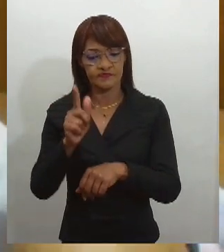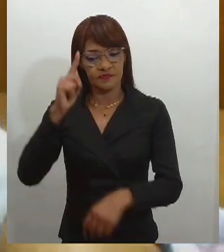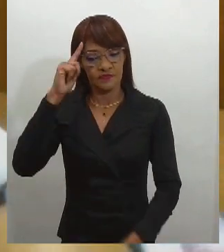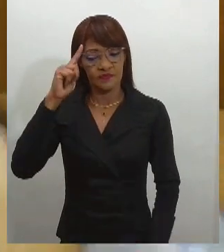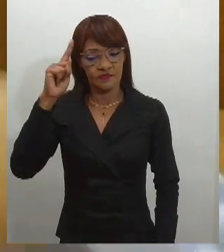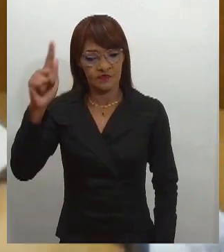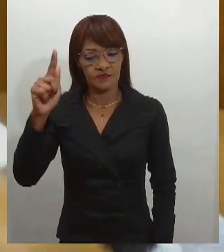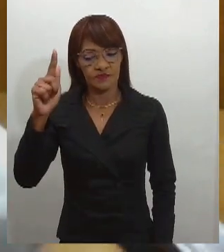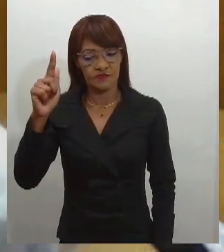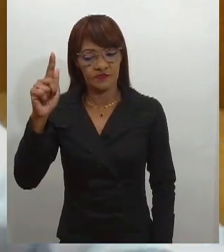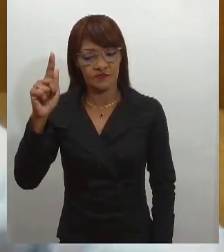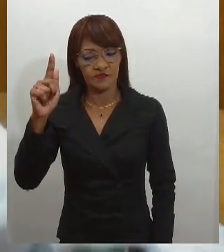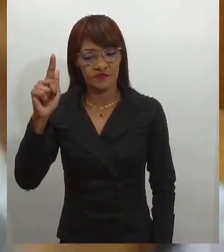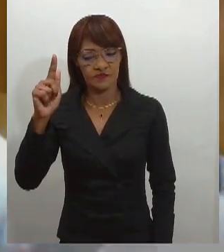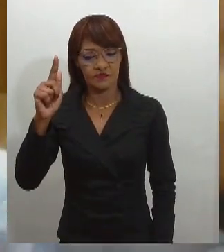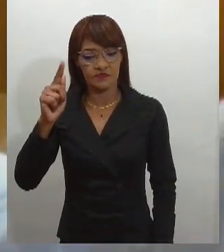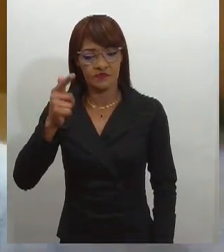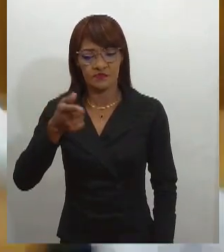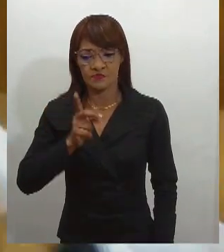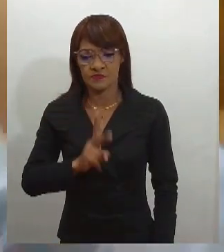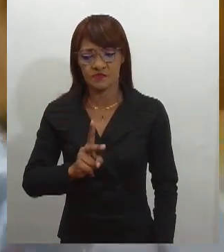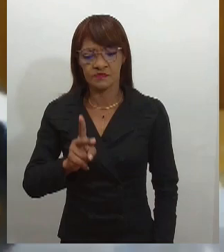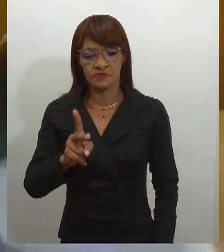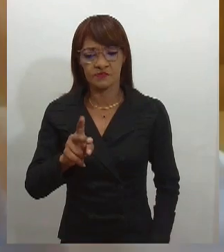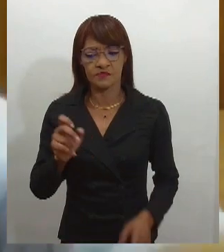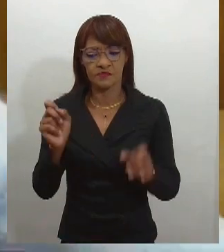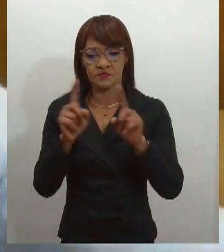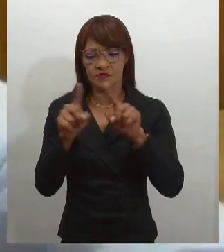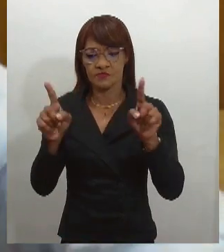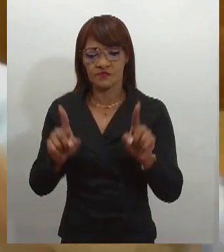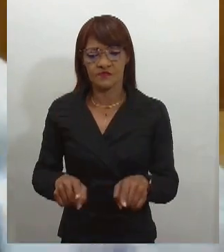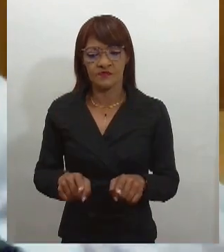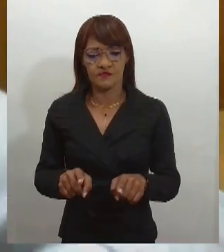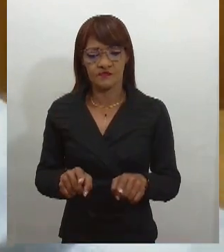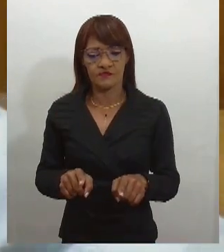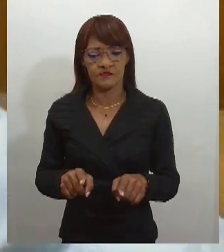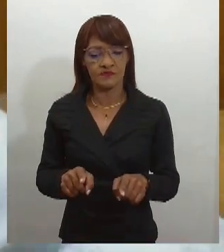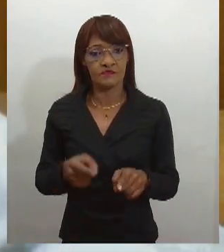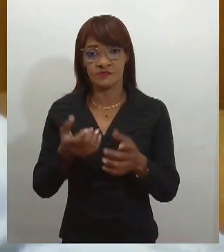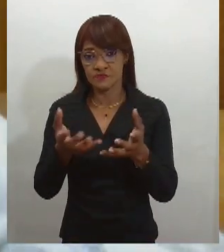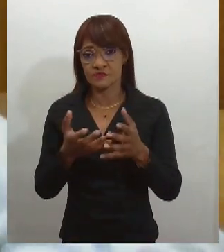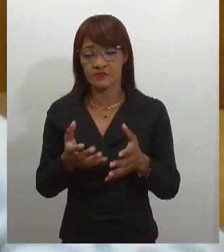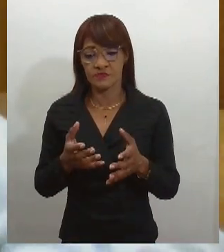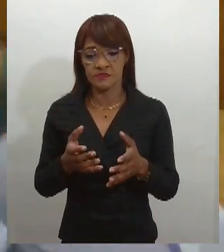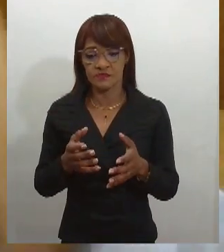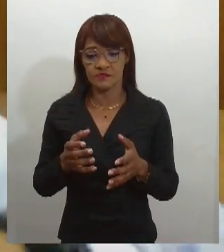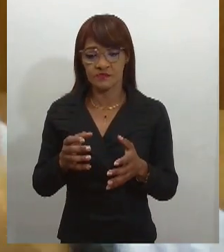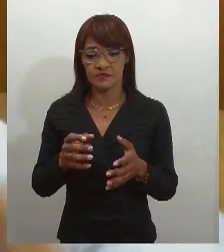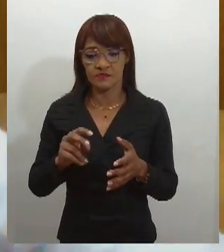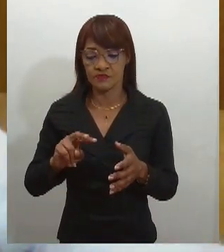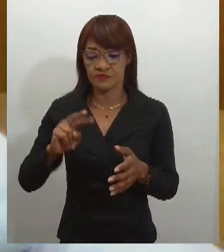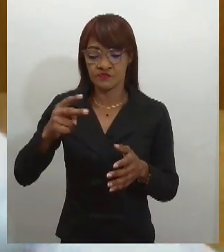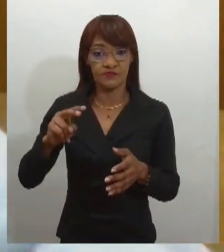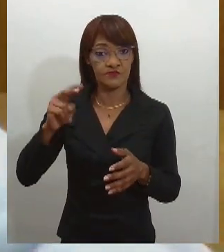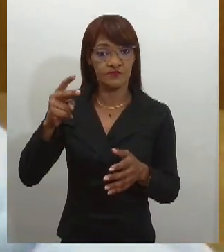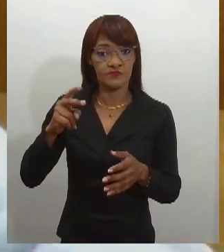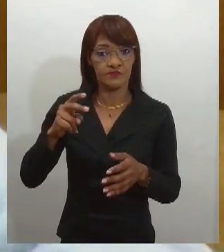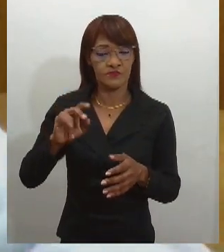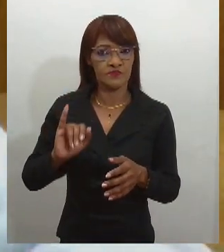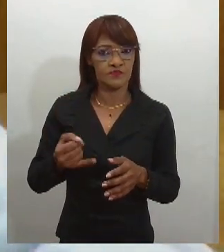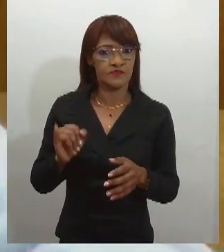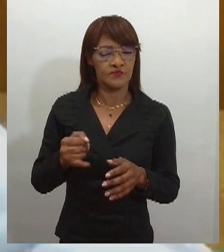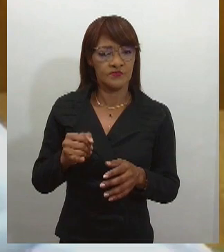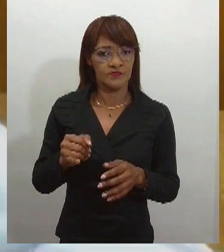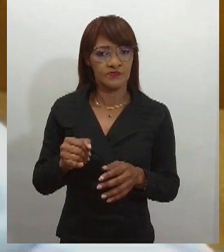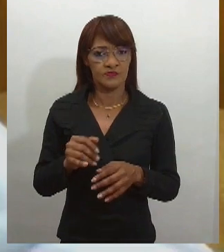continuarão sendo os funcionários do banco. Eles querem lucros, eles querem taxas, eles querem juros. Então, aconselho a você que está assistindo